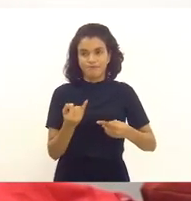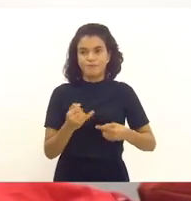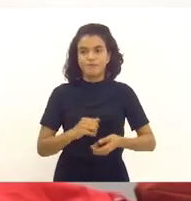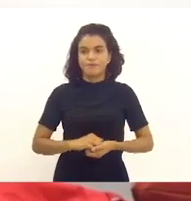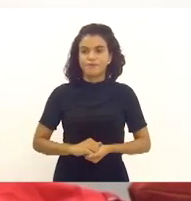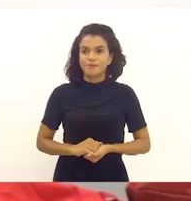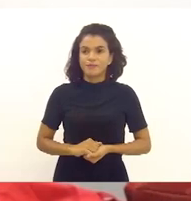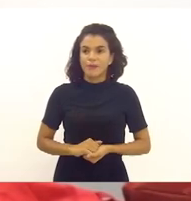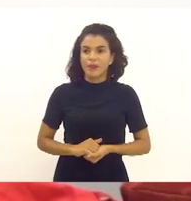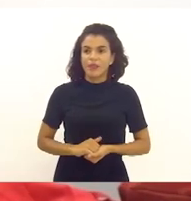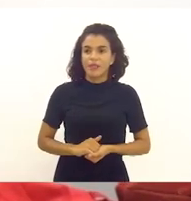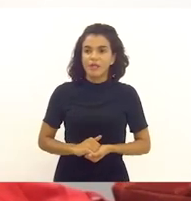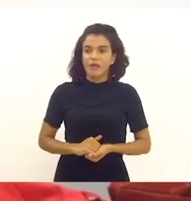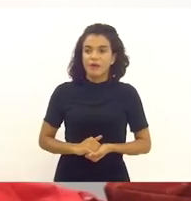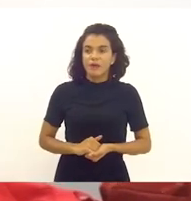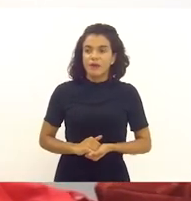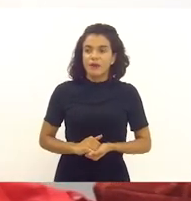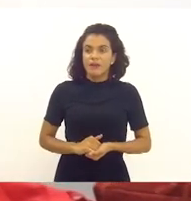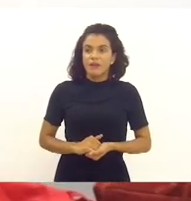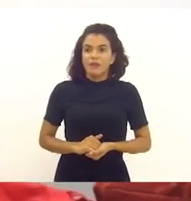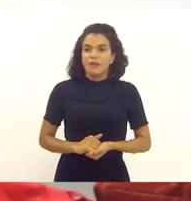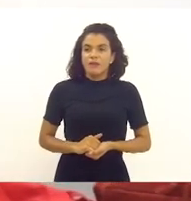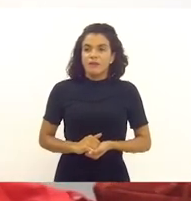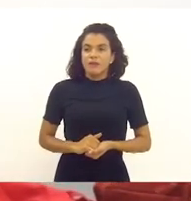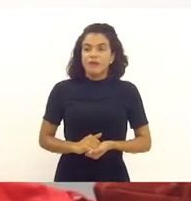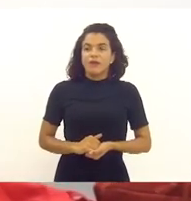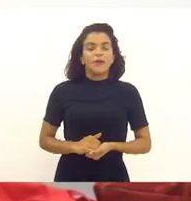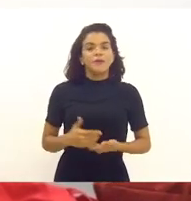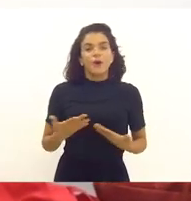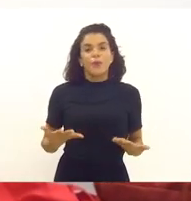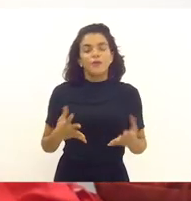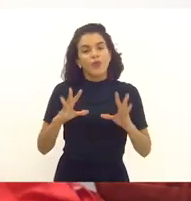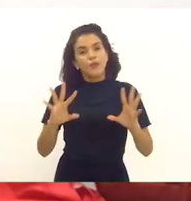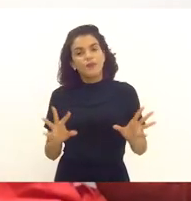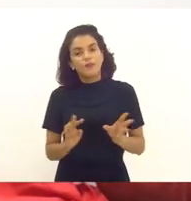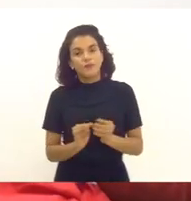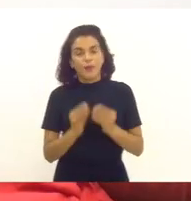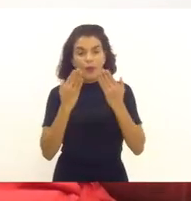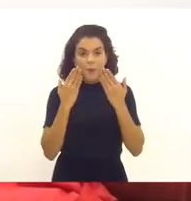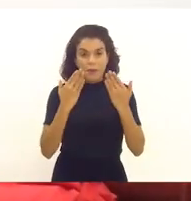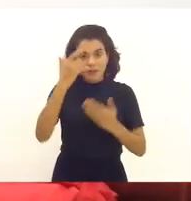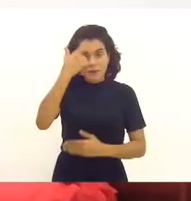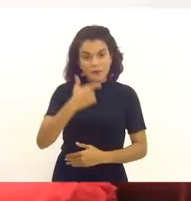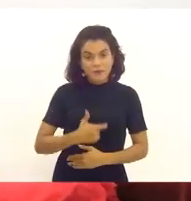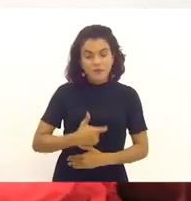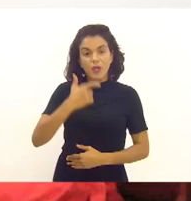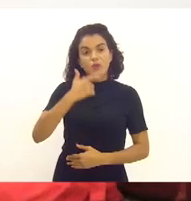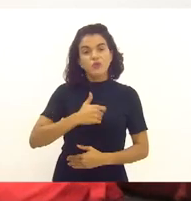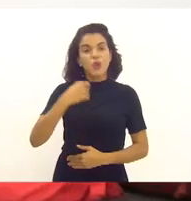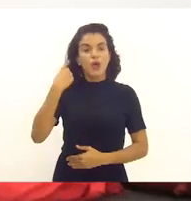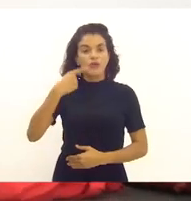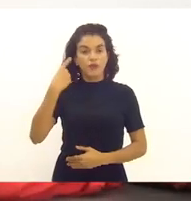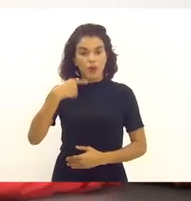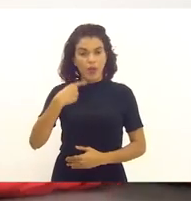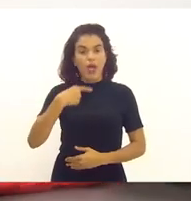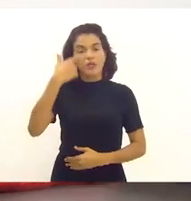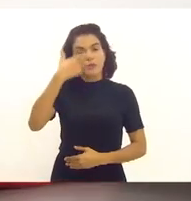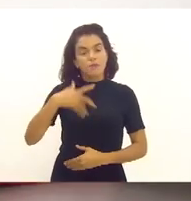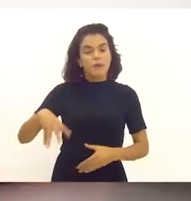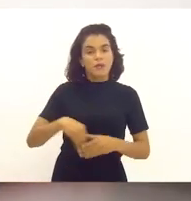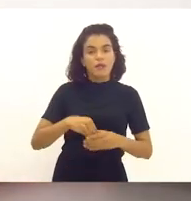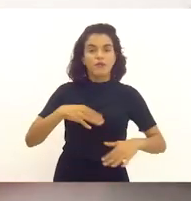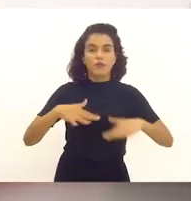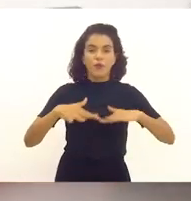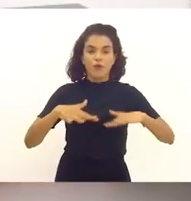Oi e é então vou fazer uma breve apresentação de mim eu sou advogada sou do movimento